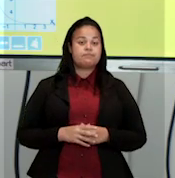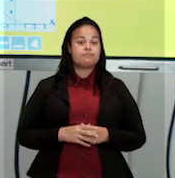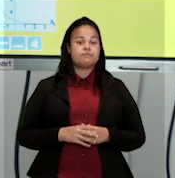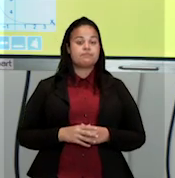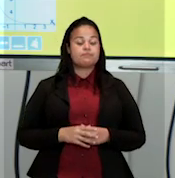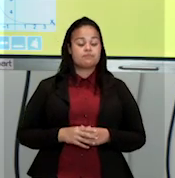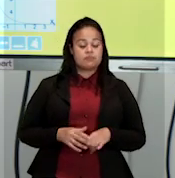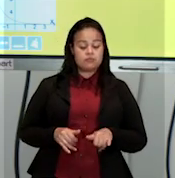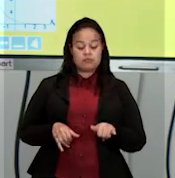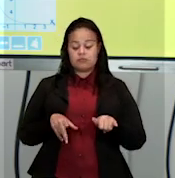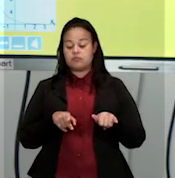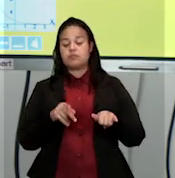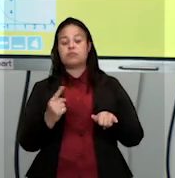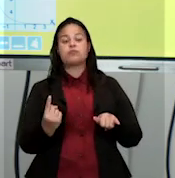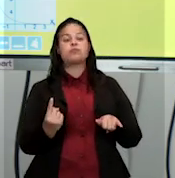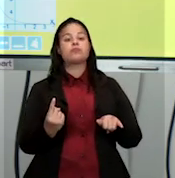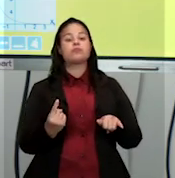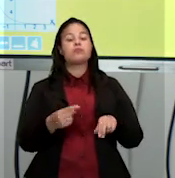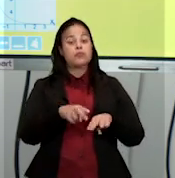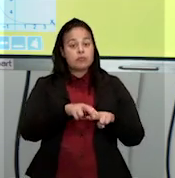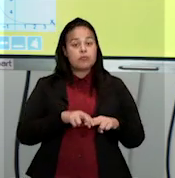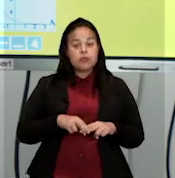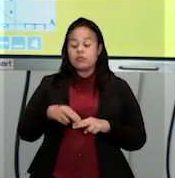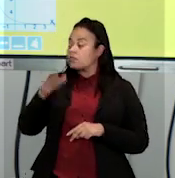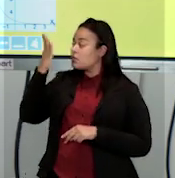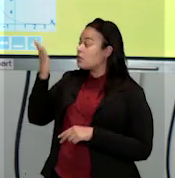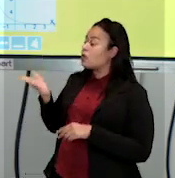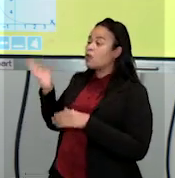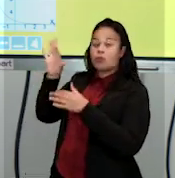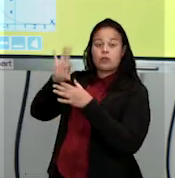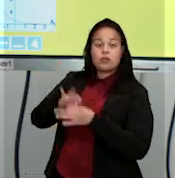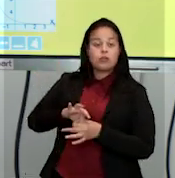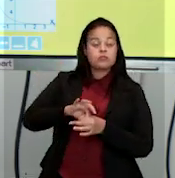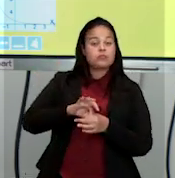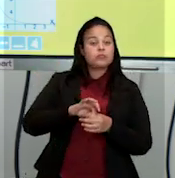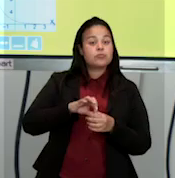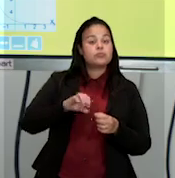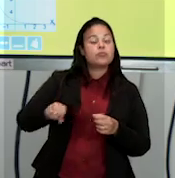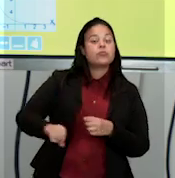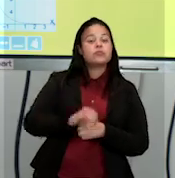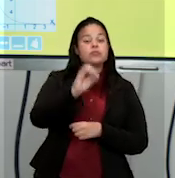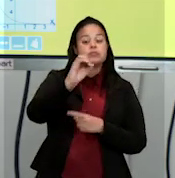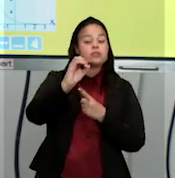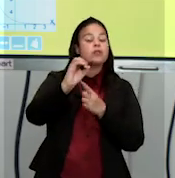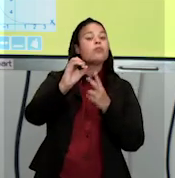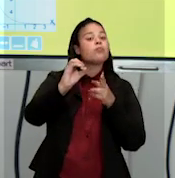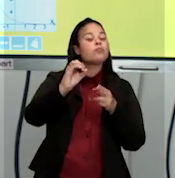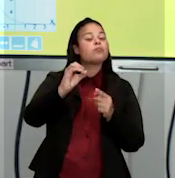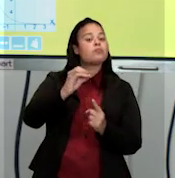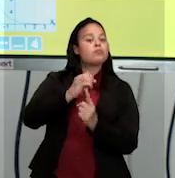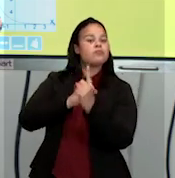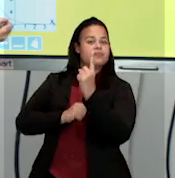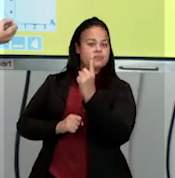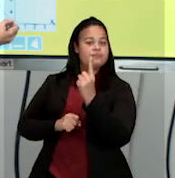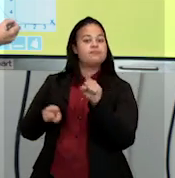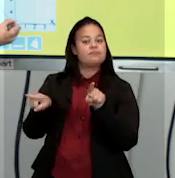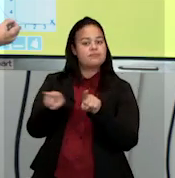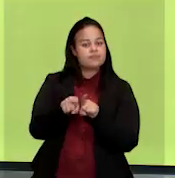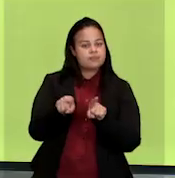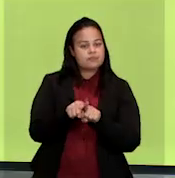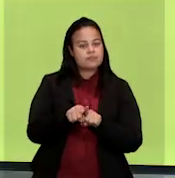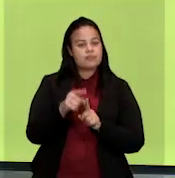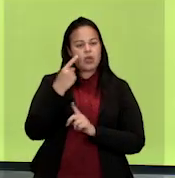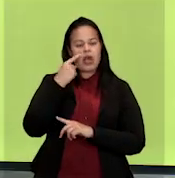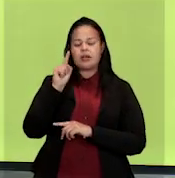e y igual a 1. Por esse motivo, porque todo número elevado a 0 é igual a 1. Olha, observe que também vai passar pelo